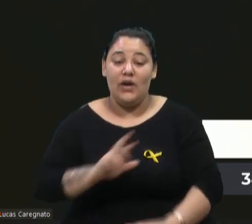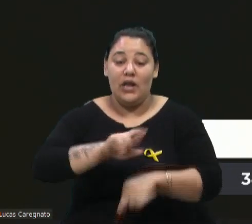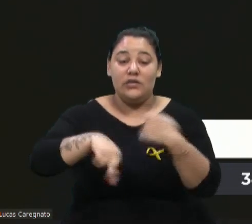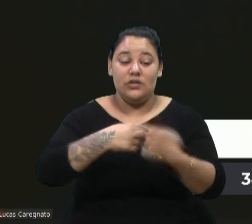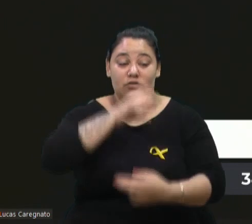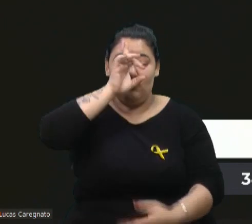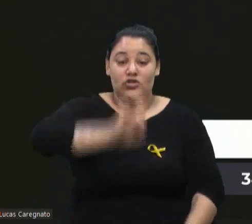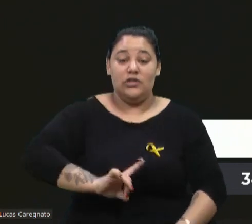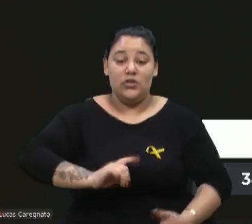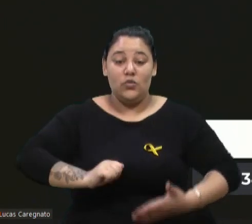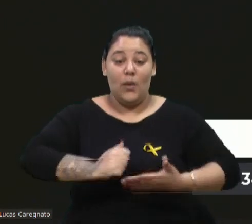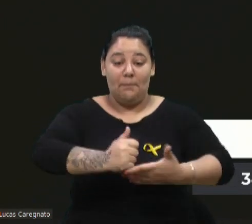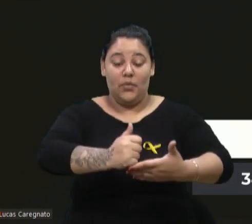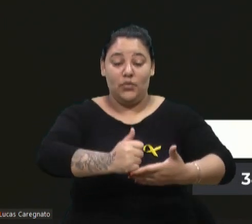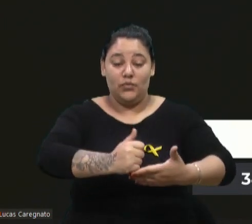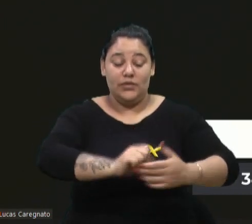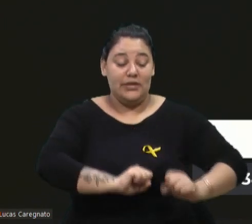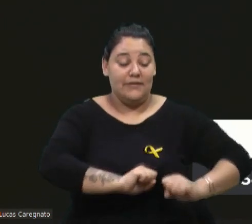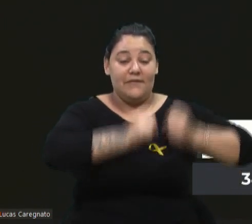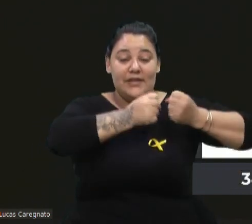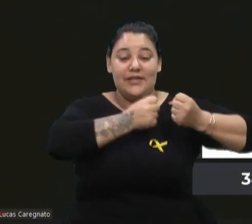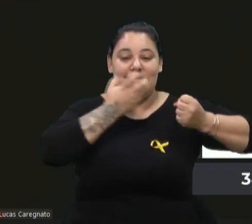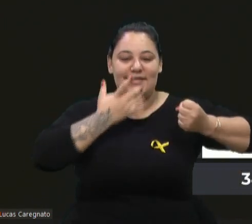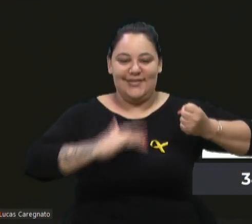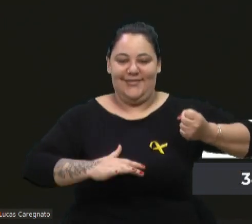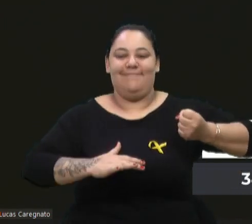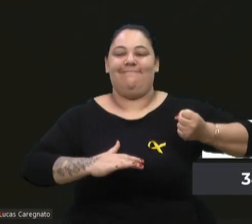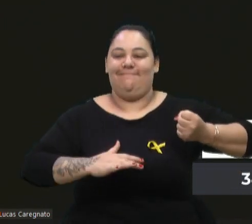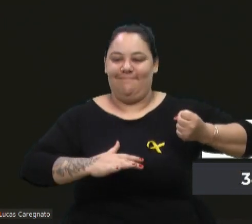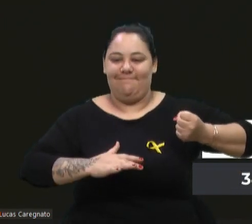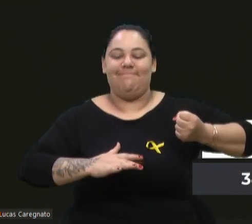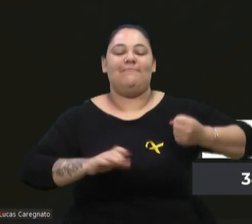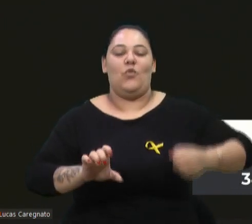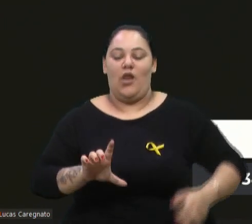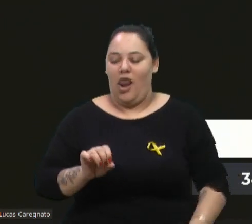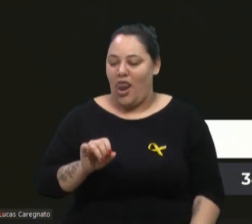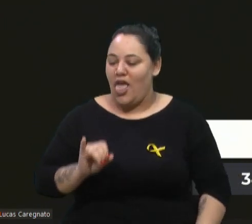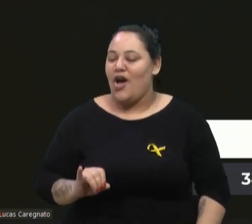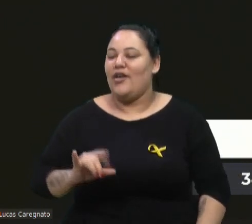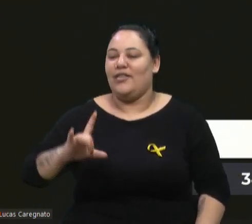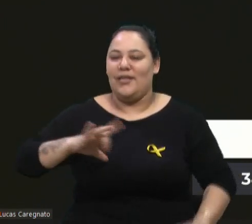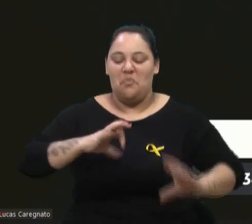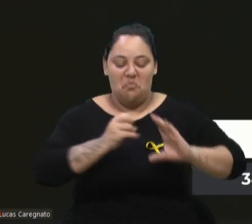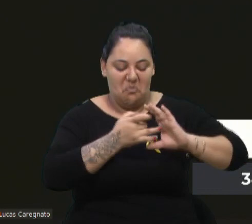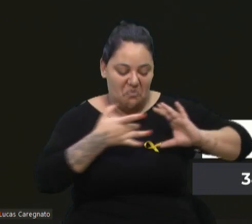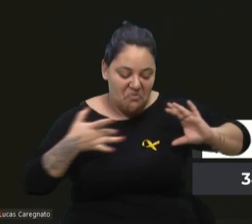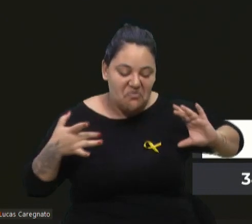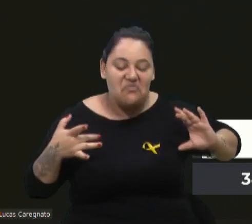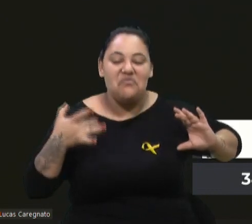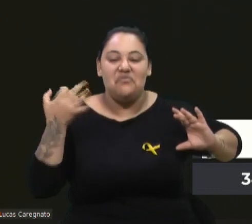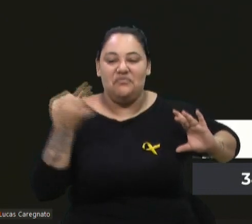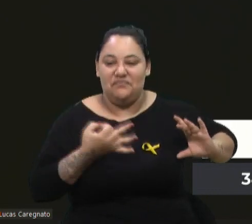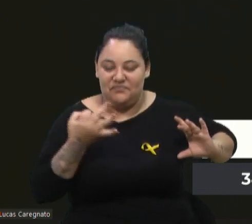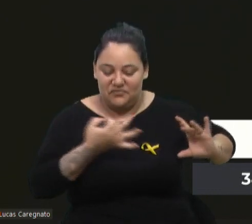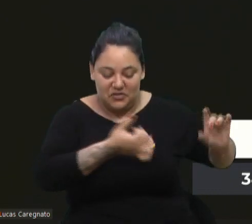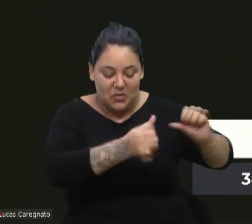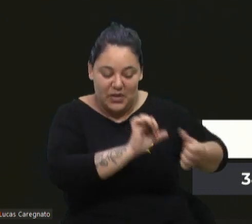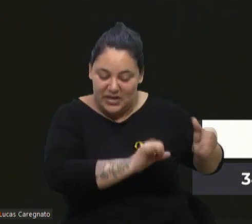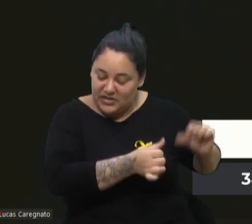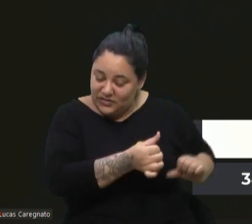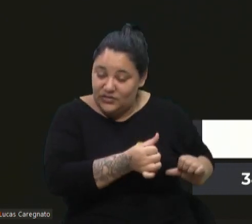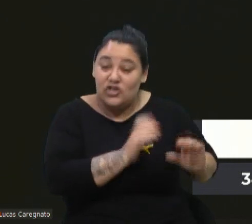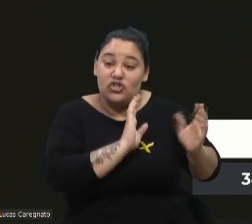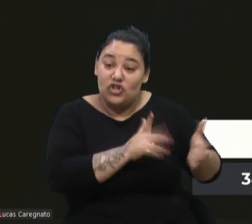das crianças e dos adolescentes. O Eloy, um homem de tantas qualidades, que foi nosso presidente da Fundação de